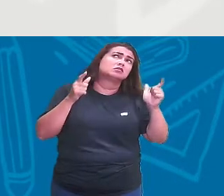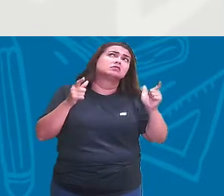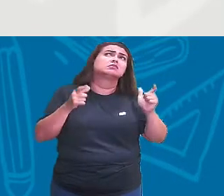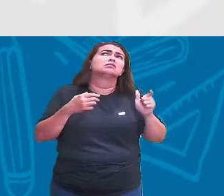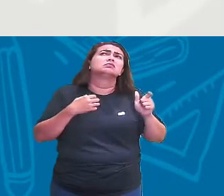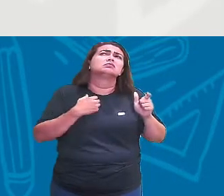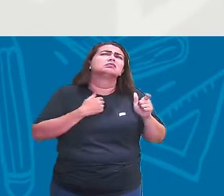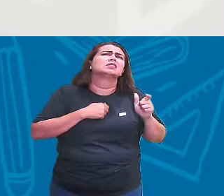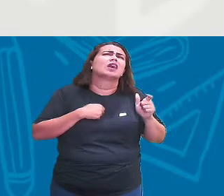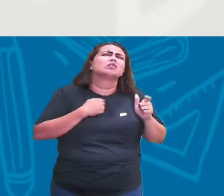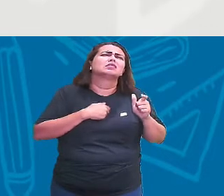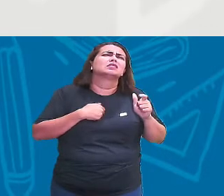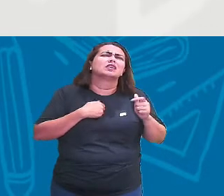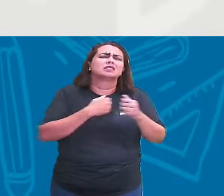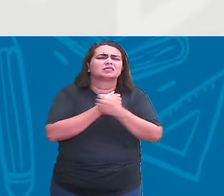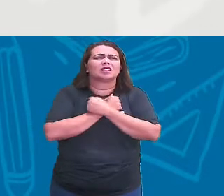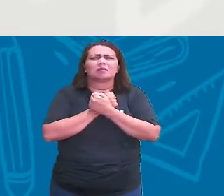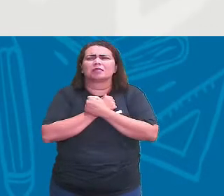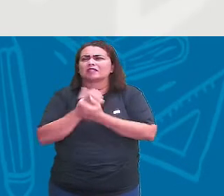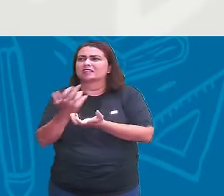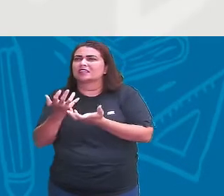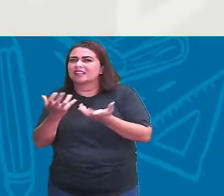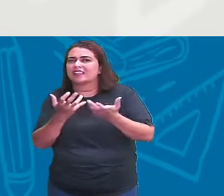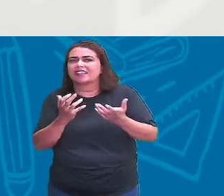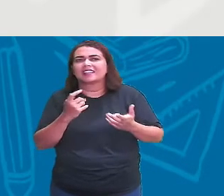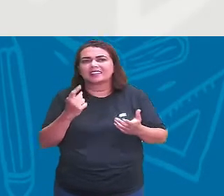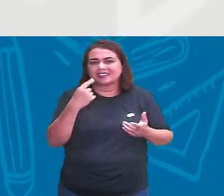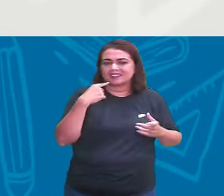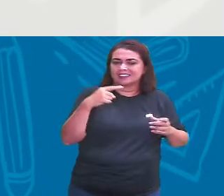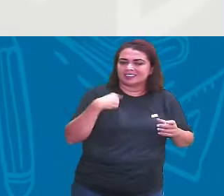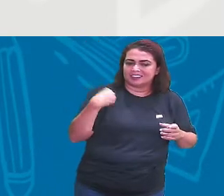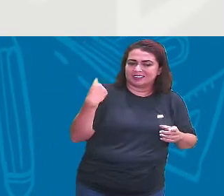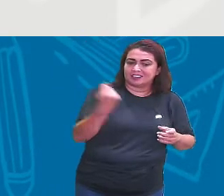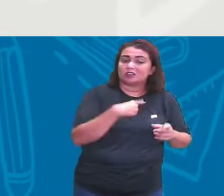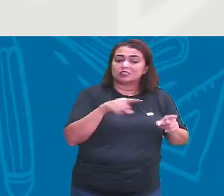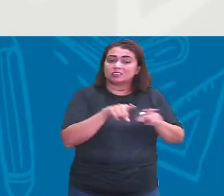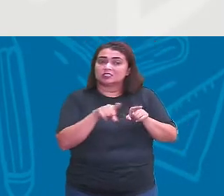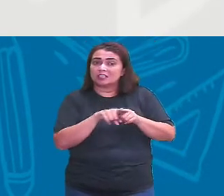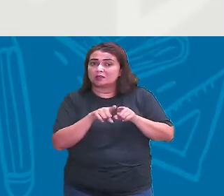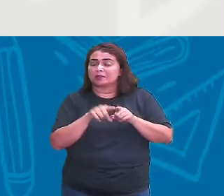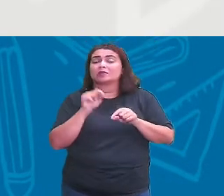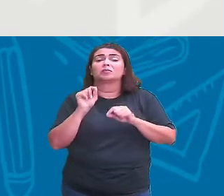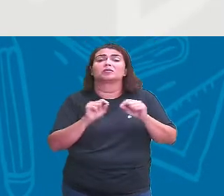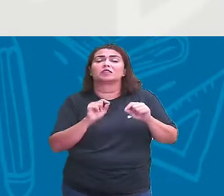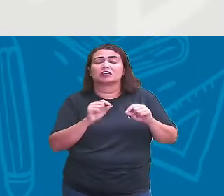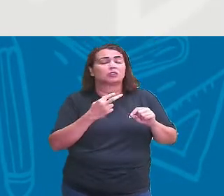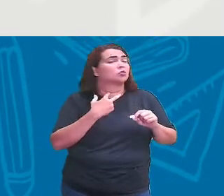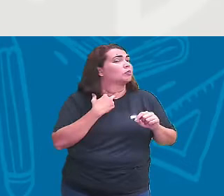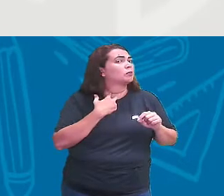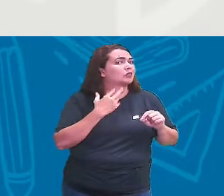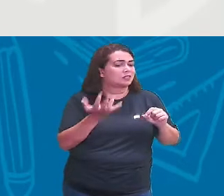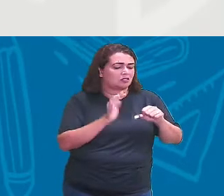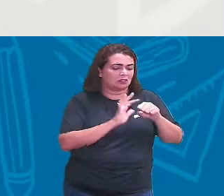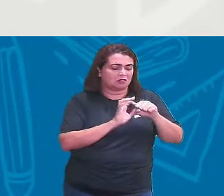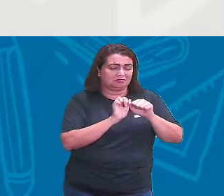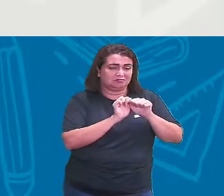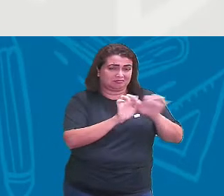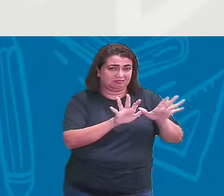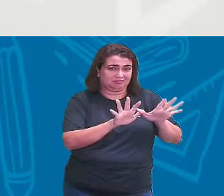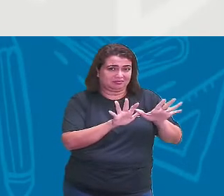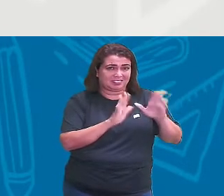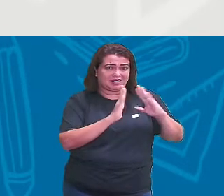quis abraçar alguém. Do mesmo jeito que a gente passou um tempo agora na pandemia, sem poder dar beijo, sem poder